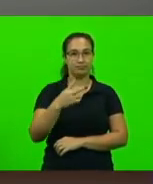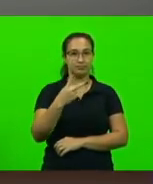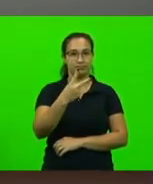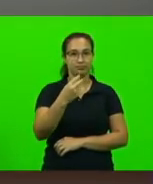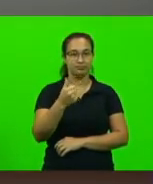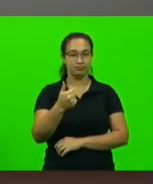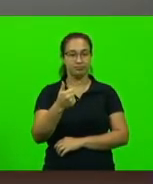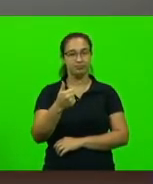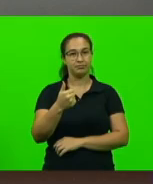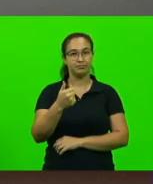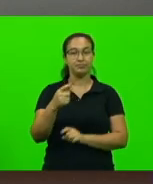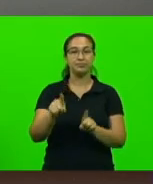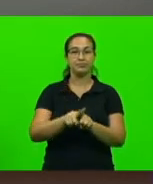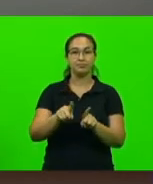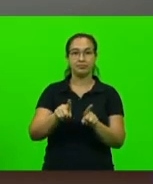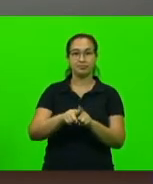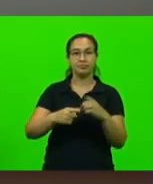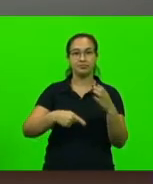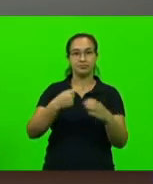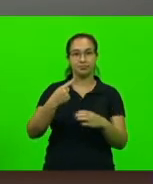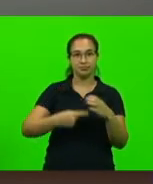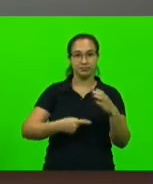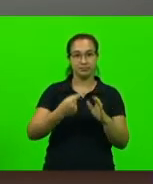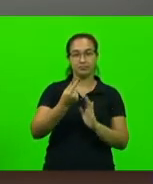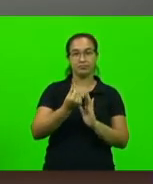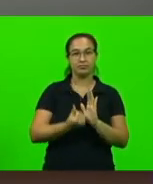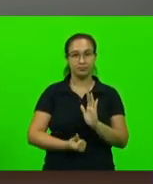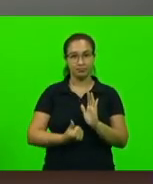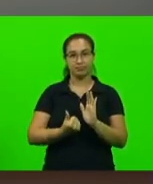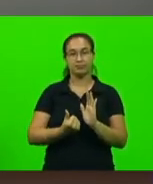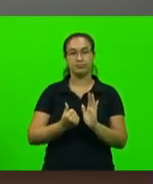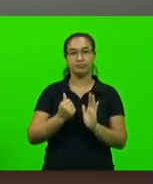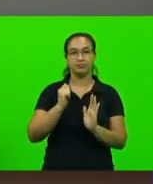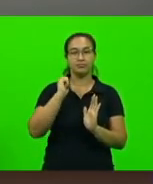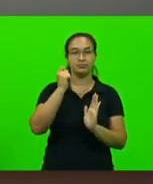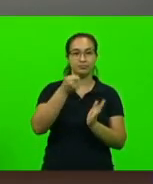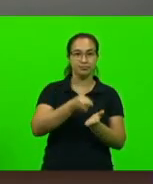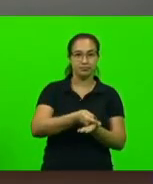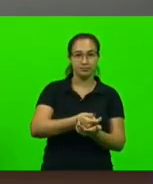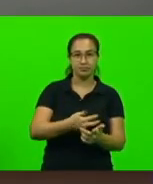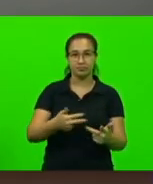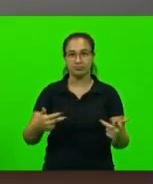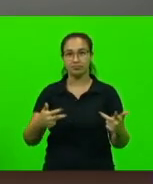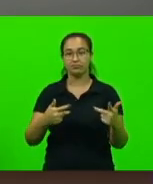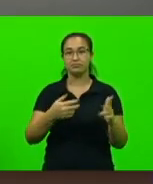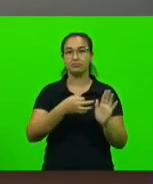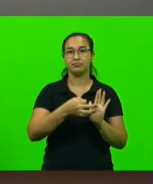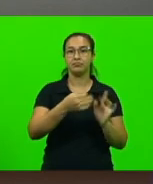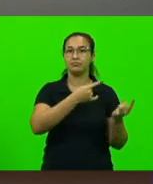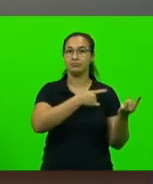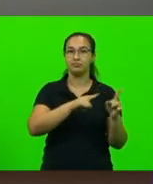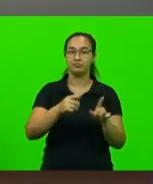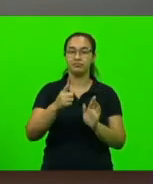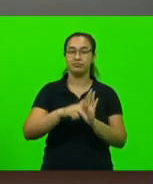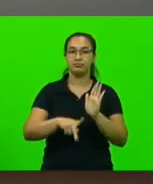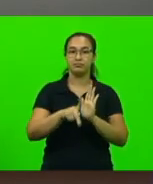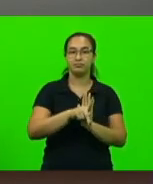280/21, bem como a Comissão de Finanças e Tributação apresentou parecer contrário ao projeto de lei